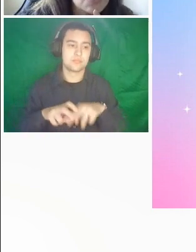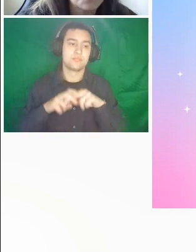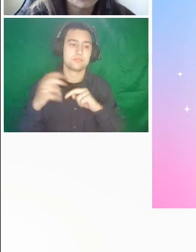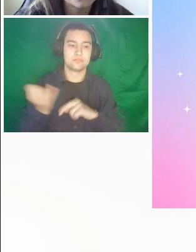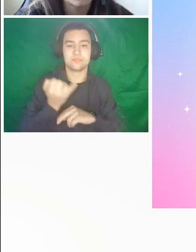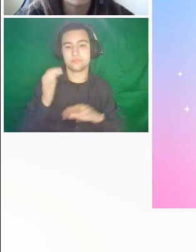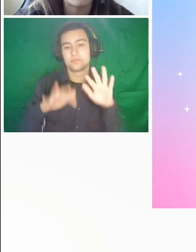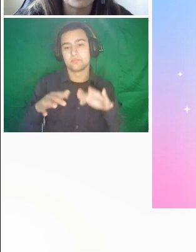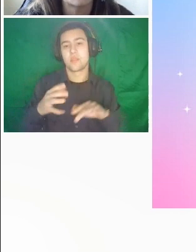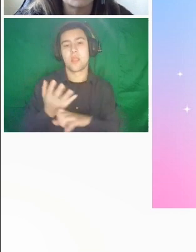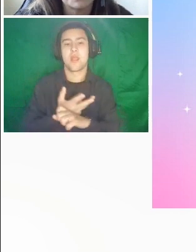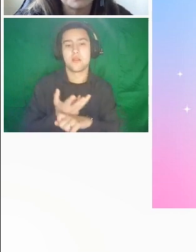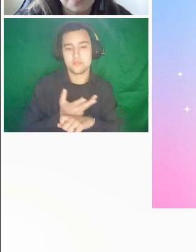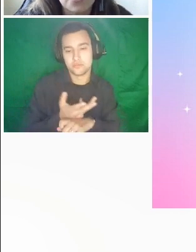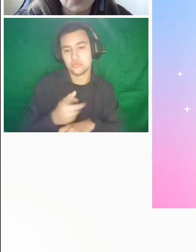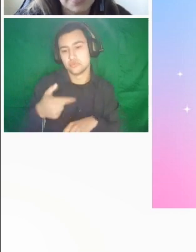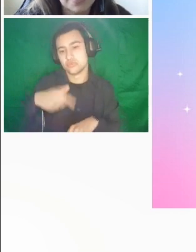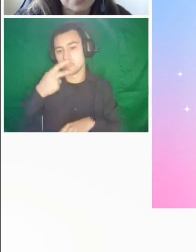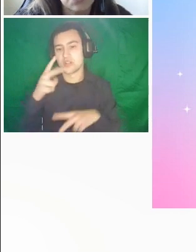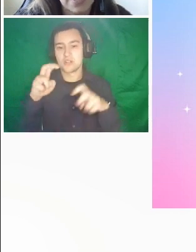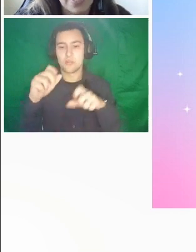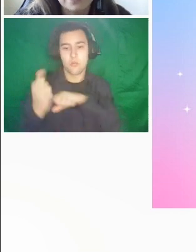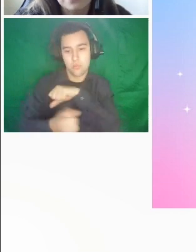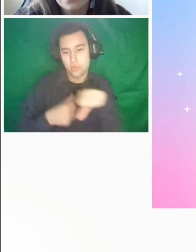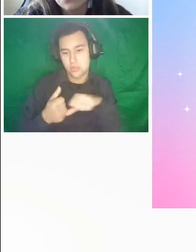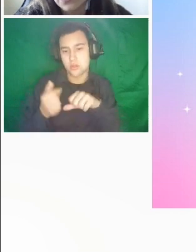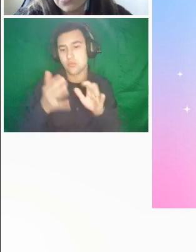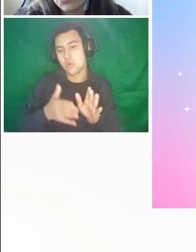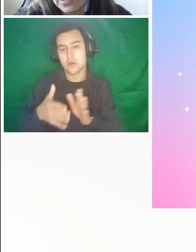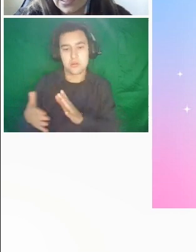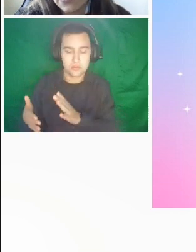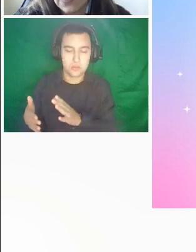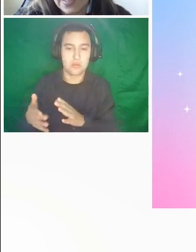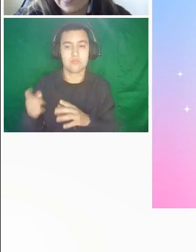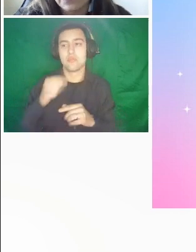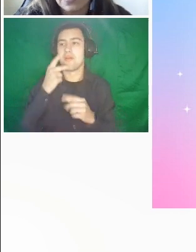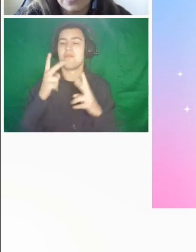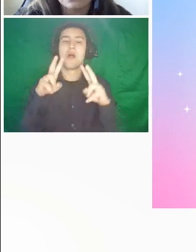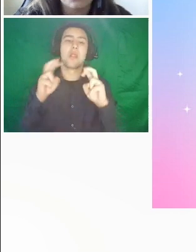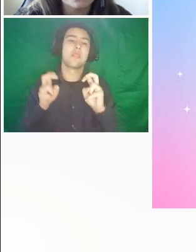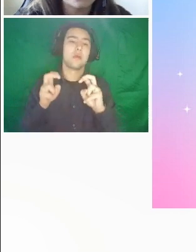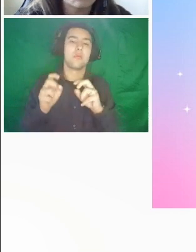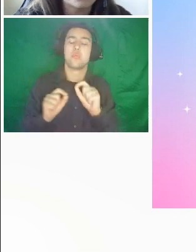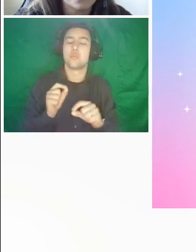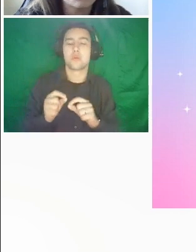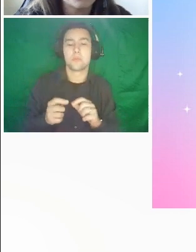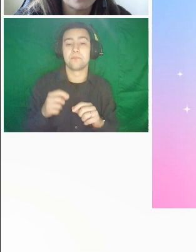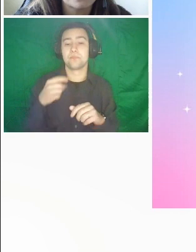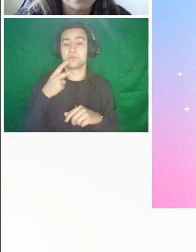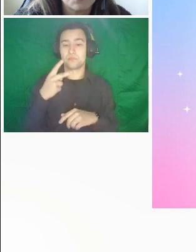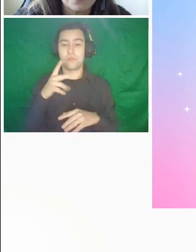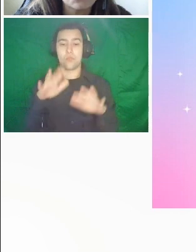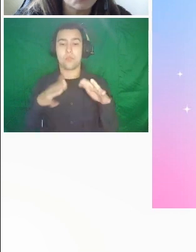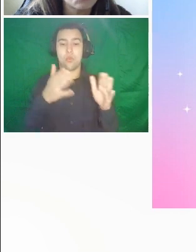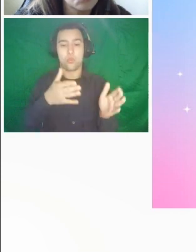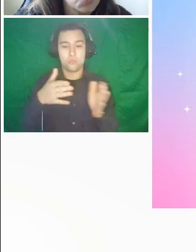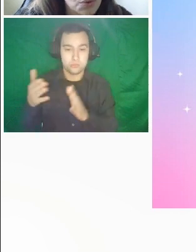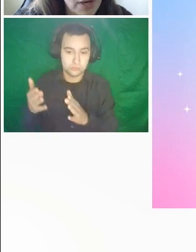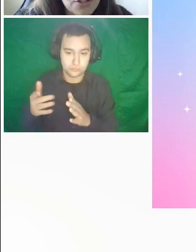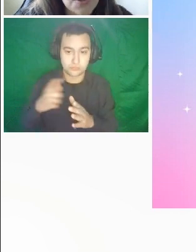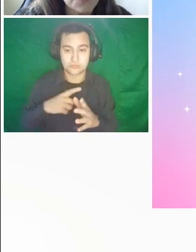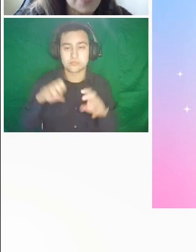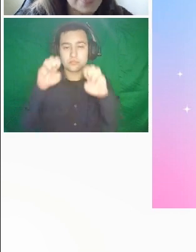quando eu falo de mudanças Principalmente dentro sistemas organizacionais o que que eu tô querendo falar as organizações ágeis Elas têm uma